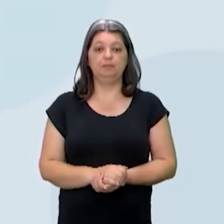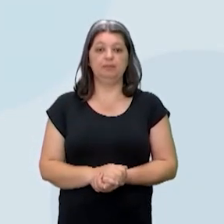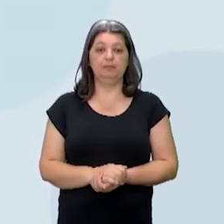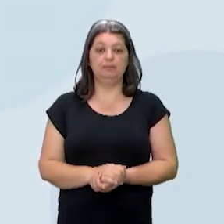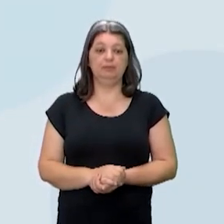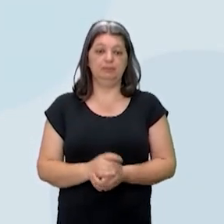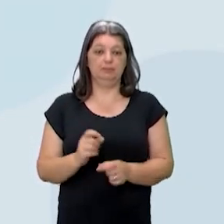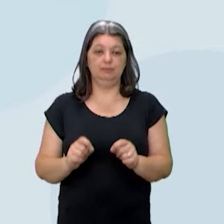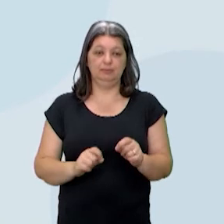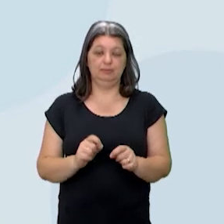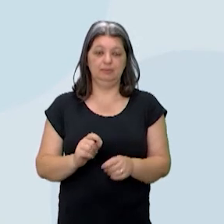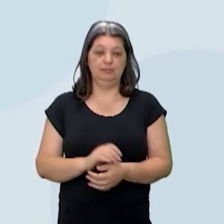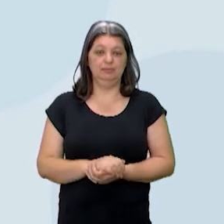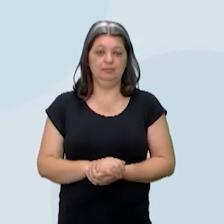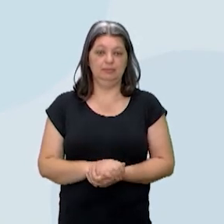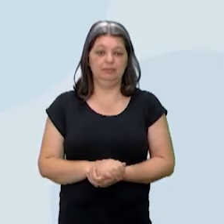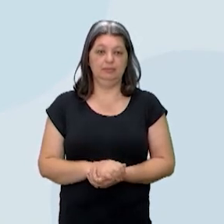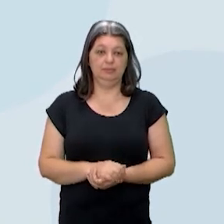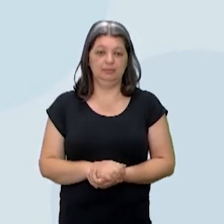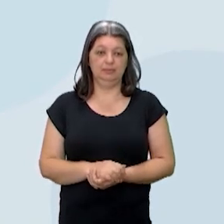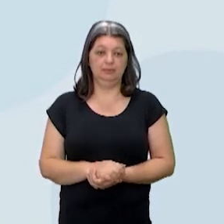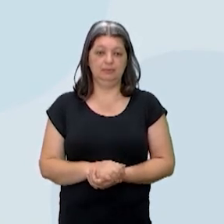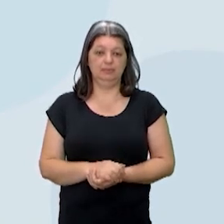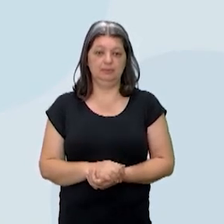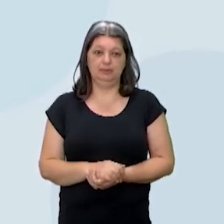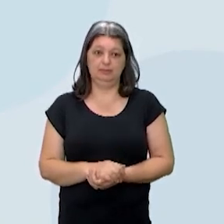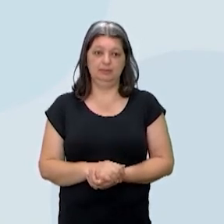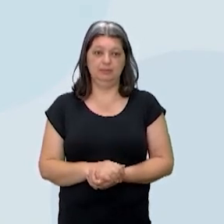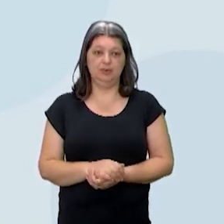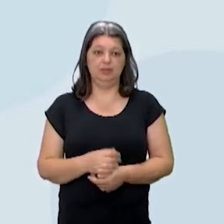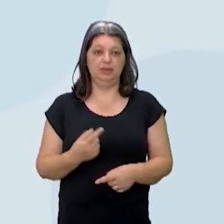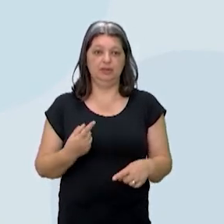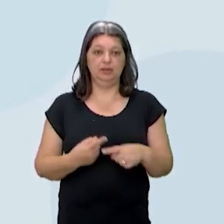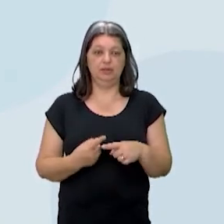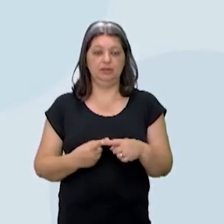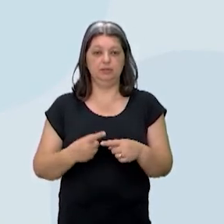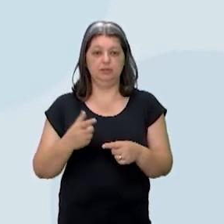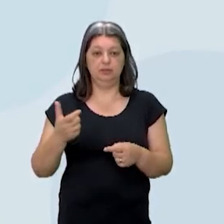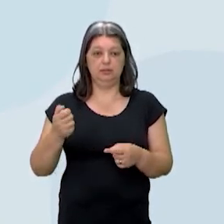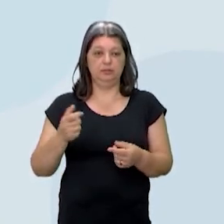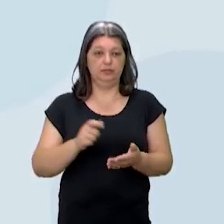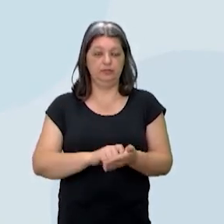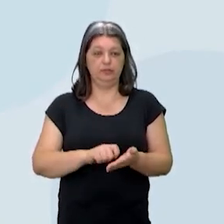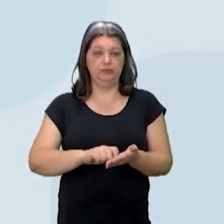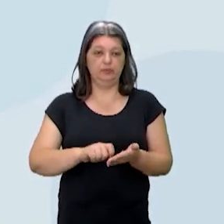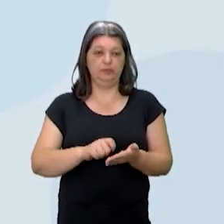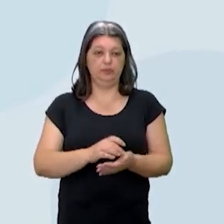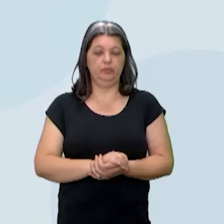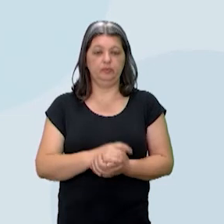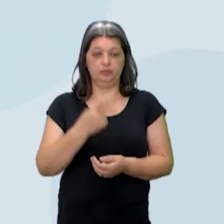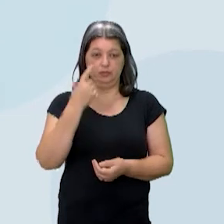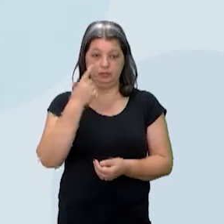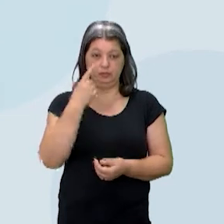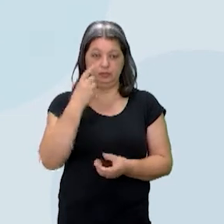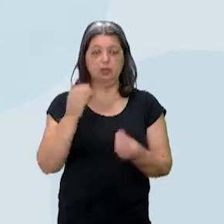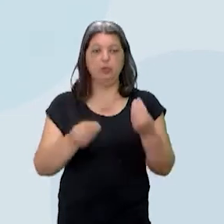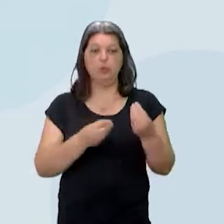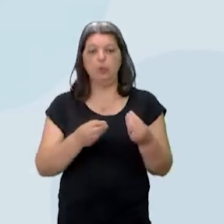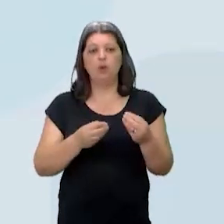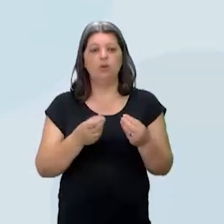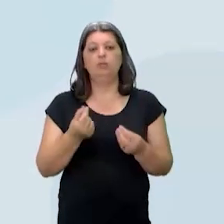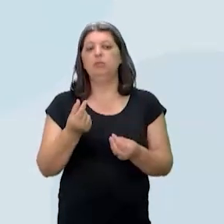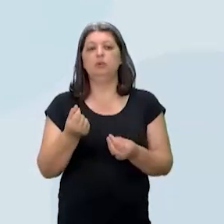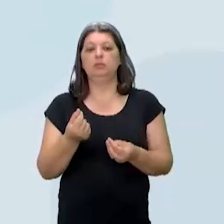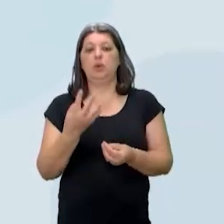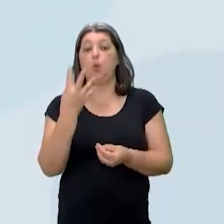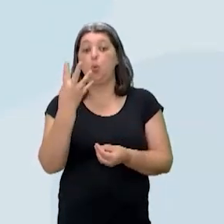primeiro, para a gente dar segmento aqui e pegar uma canetinha. Então, vai ficar assim, ó. Qual é o preço de